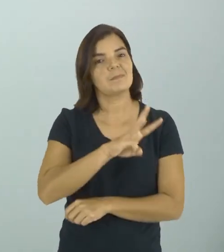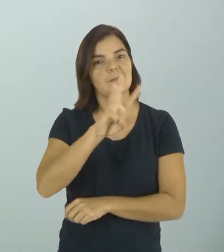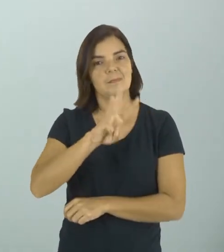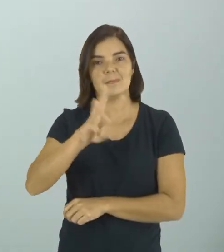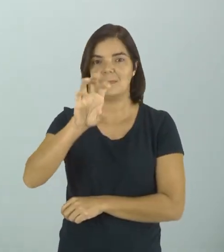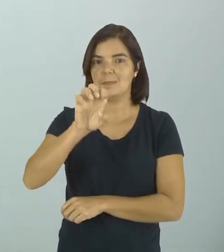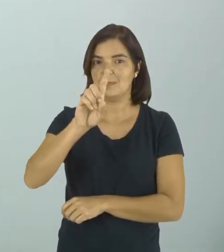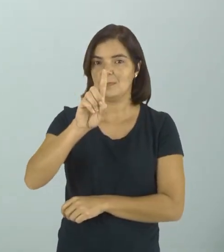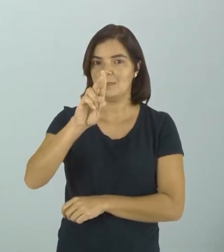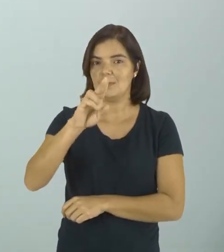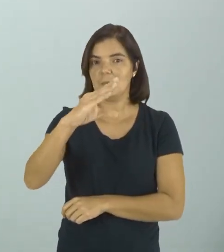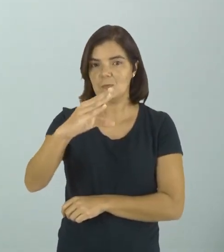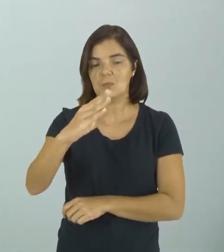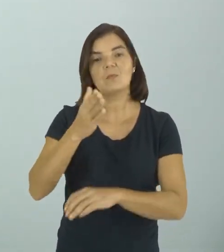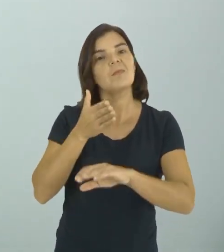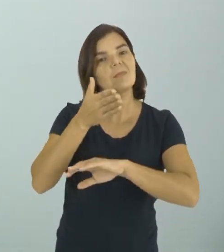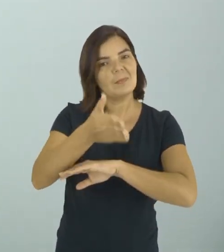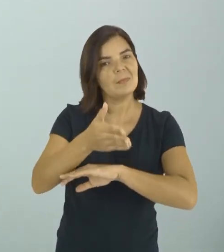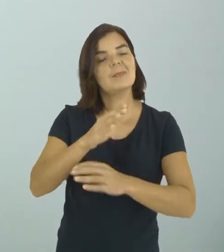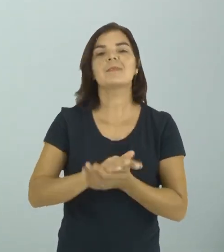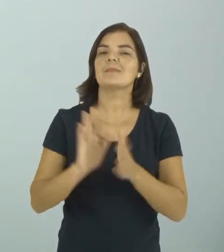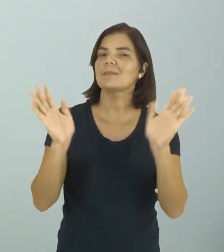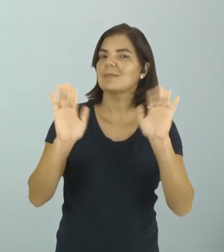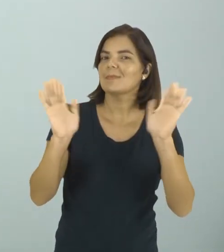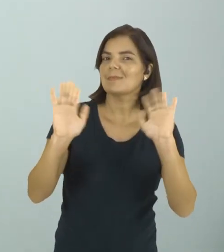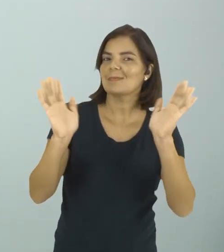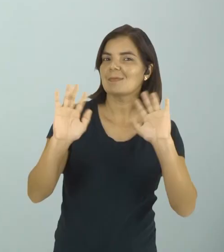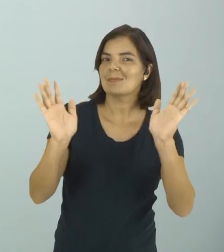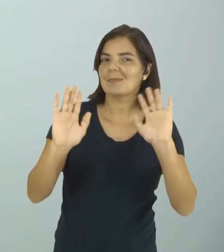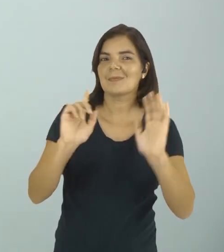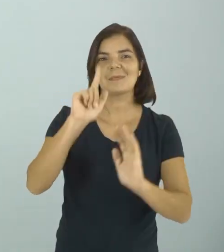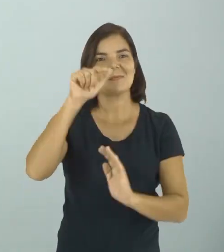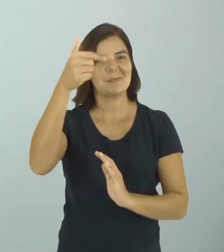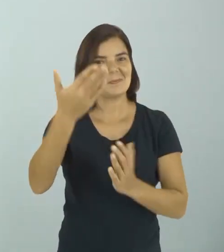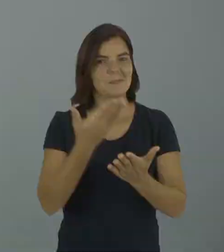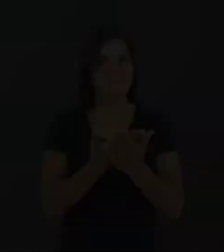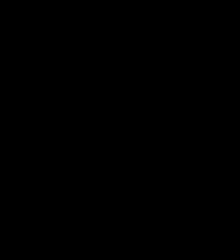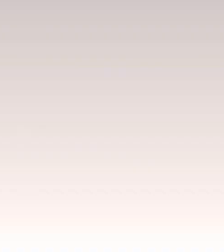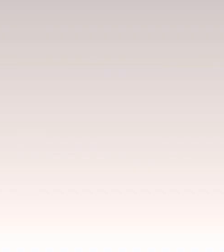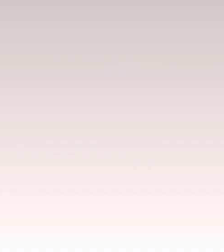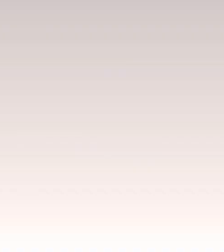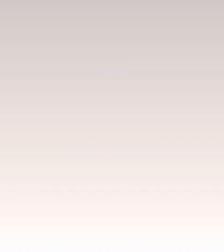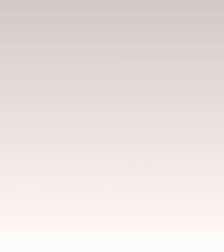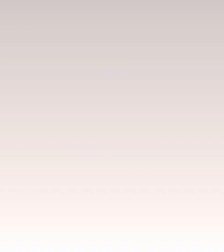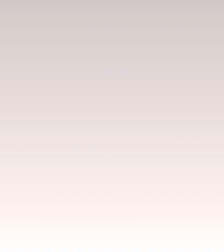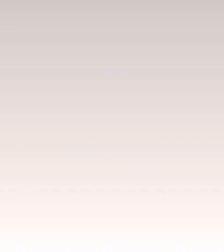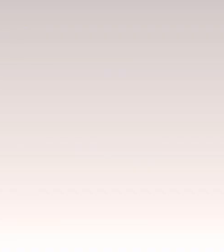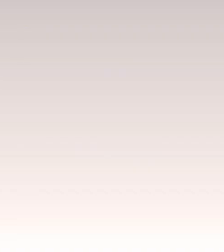plataforma Eduque. Acesse lá. Tchauzinho, pessoal. Até a próxima aula.